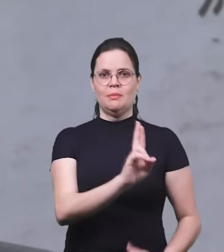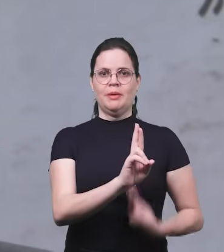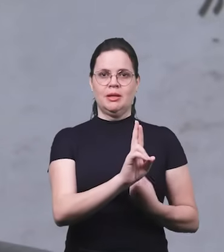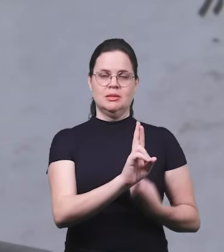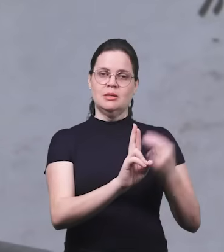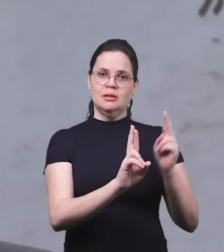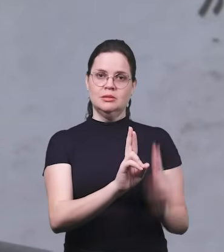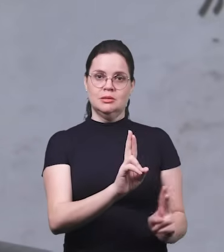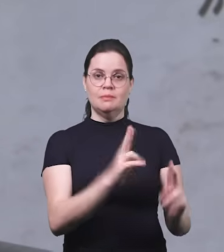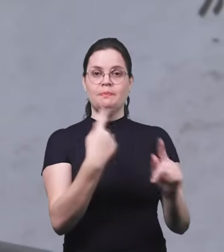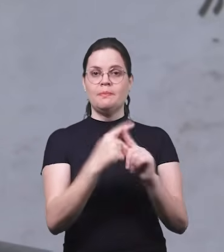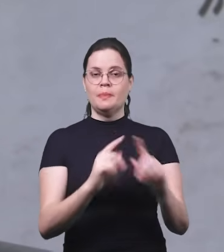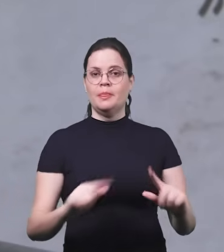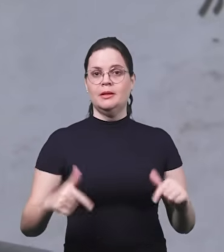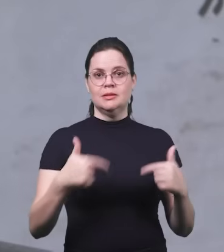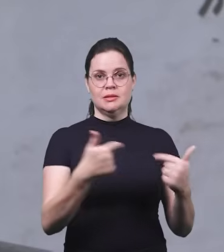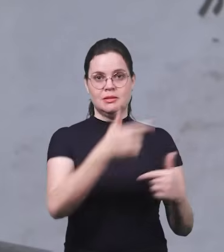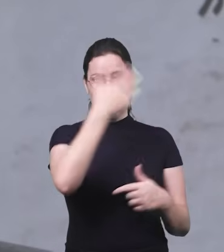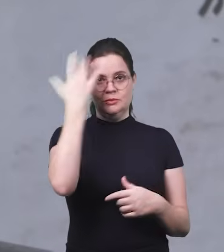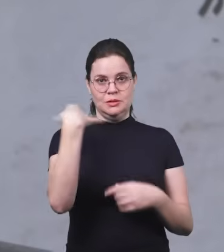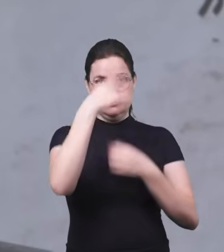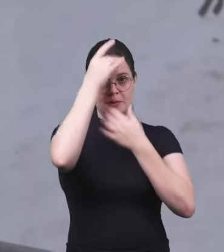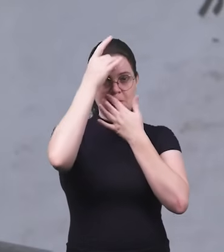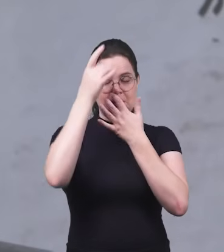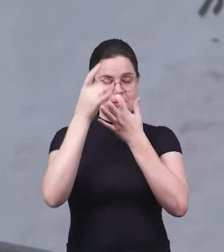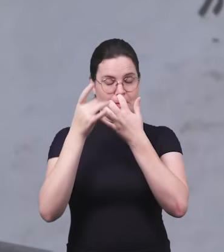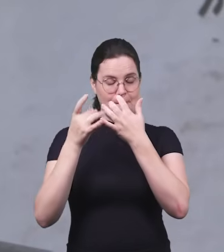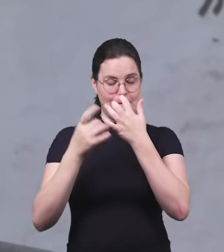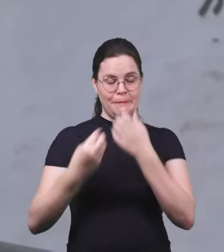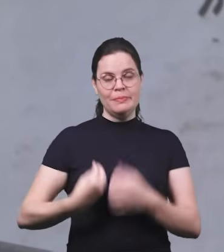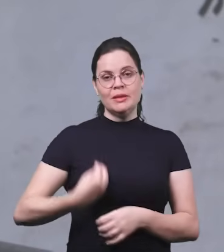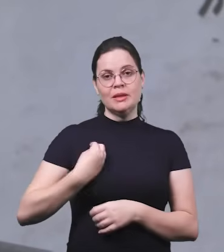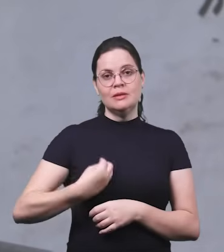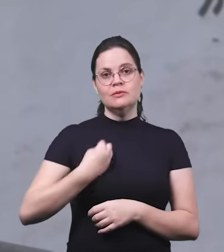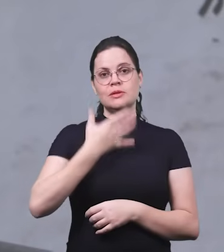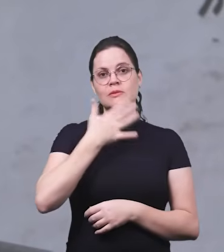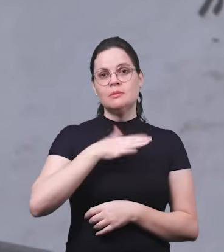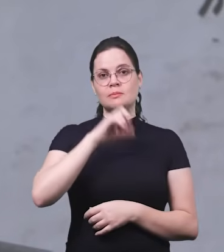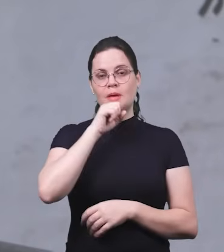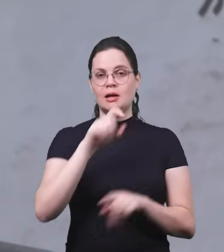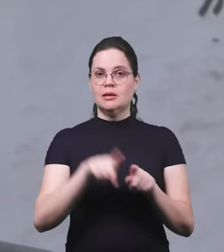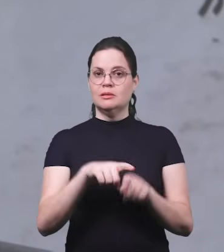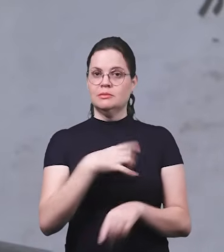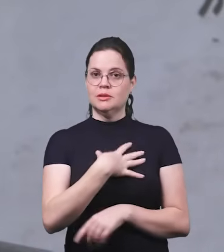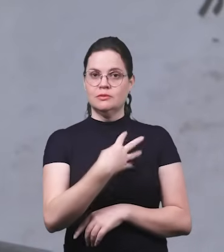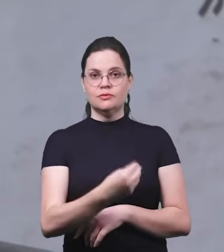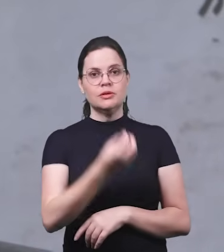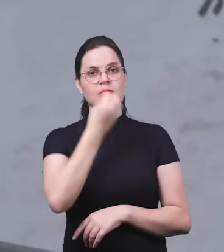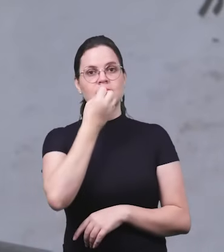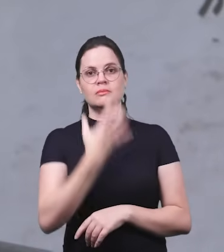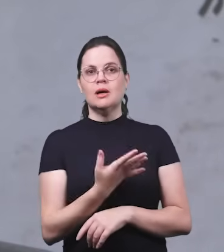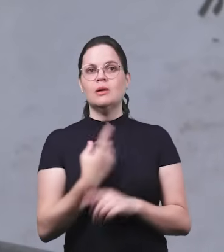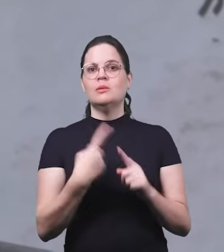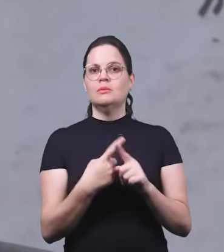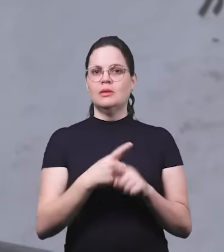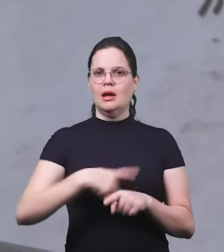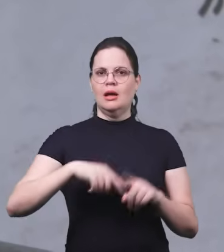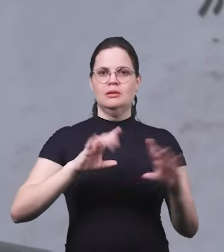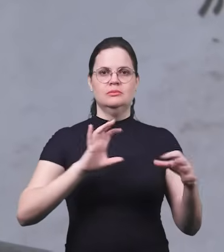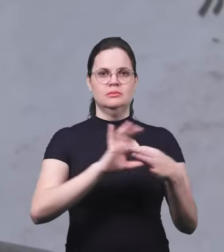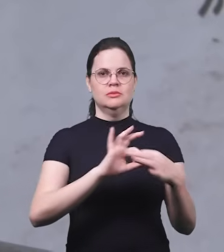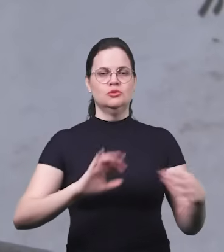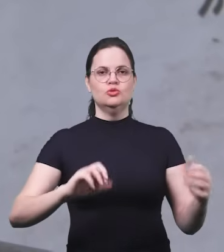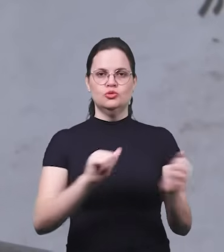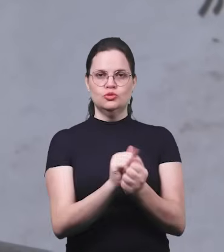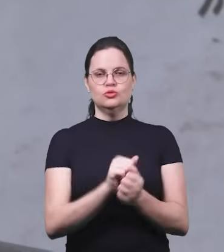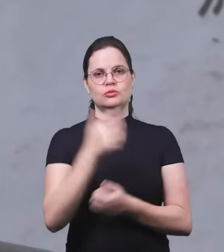bom. essa ação do Espírito Santo na vida do pai, às vezes na vida do filho, faz isso, né? Nos faz Muito unidos, né? Uma